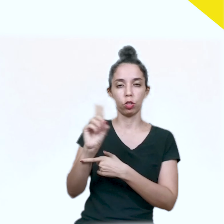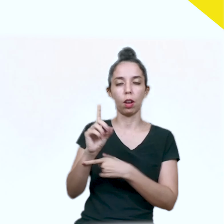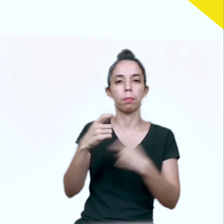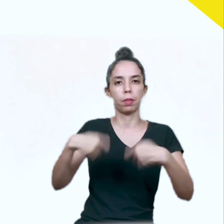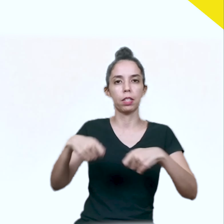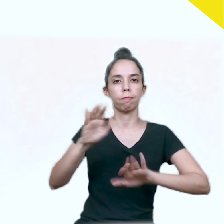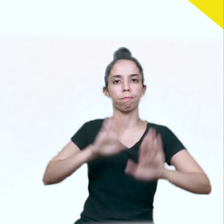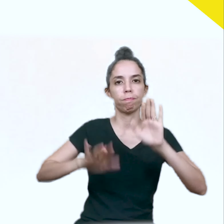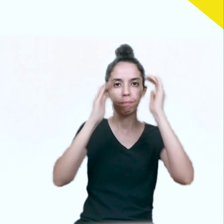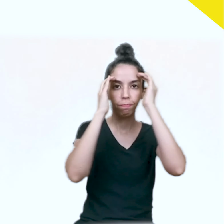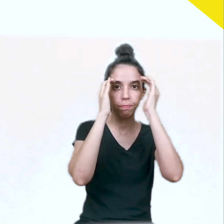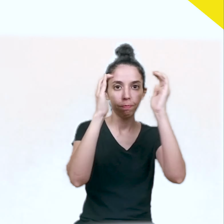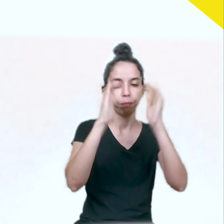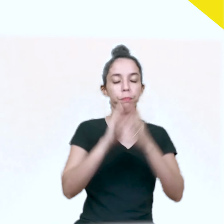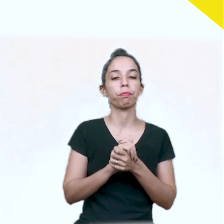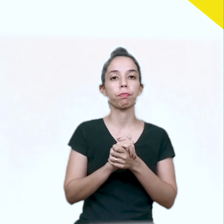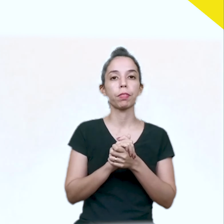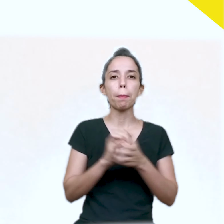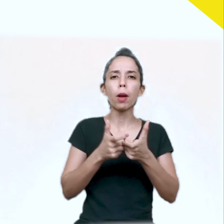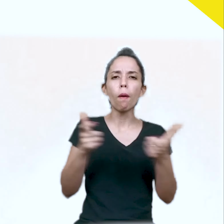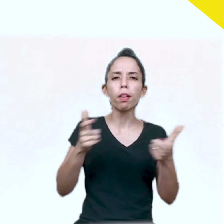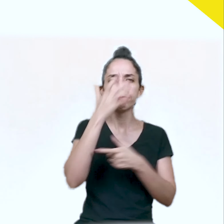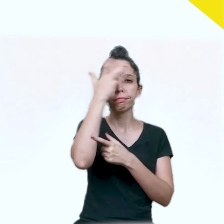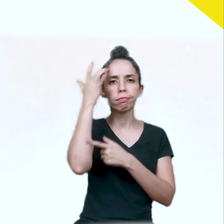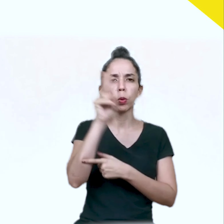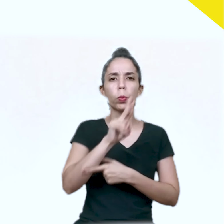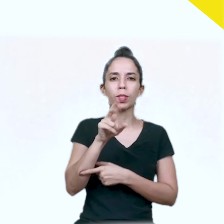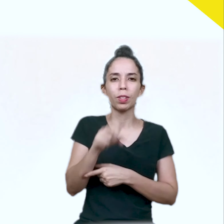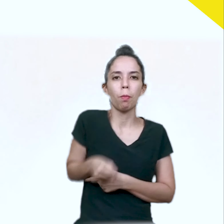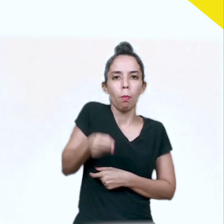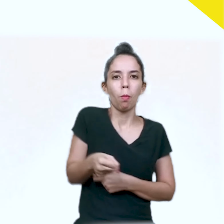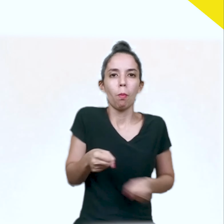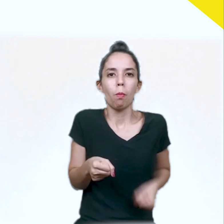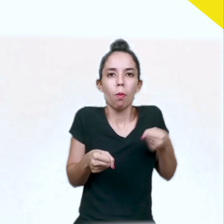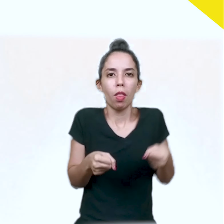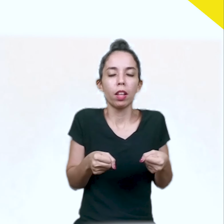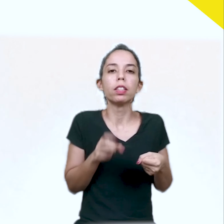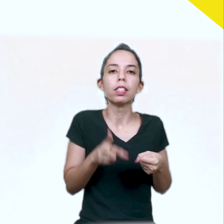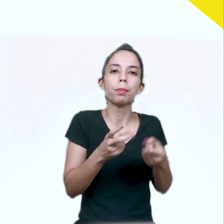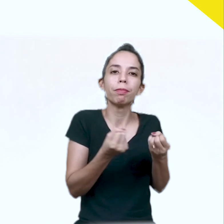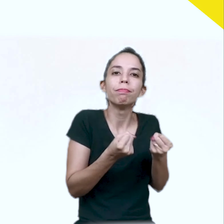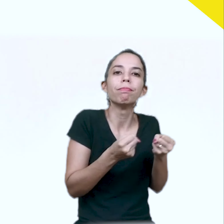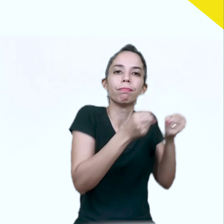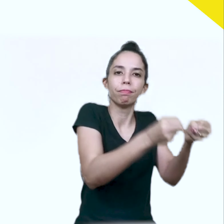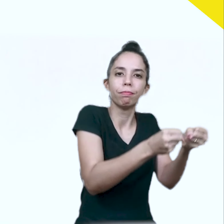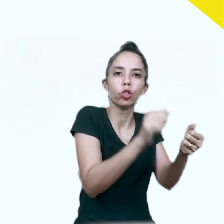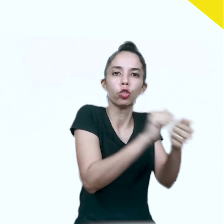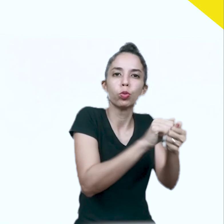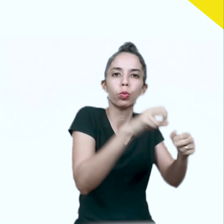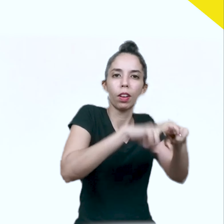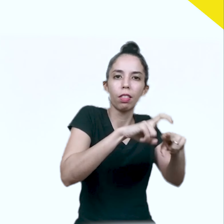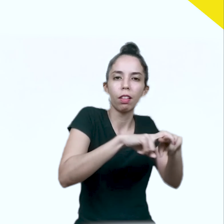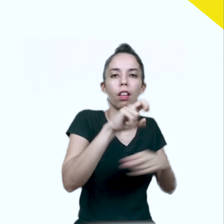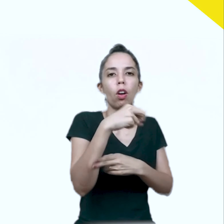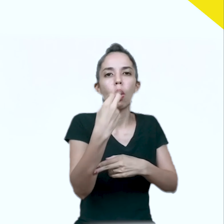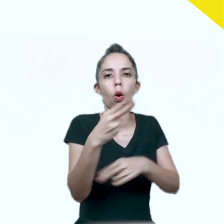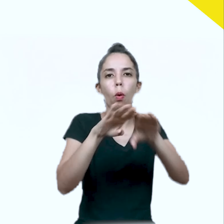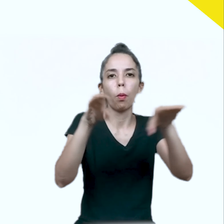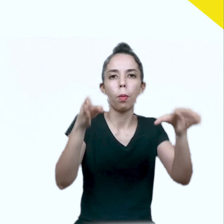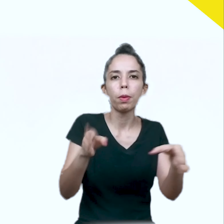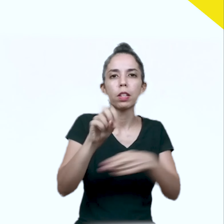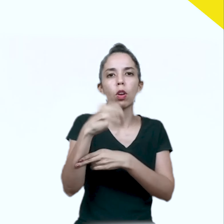colidir com as muletas Muitas pessoas que utilizam muletas quando estão sentadas Colocam as muletas ao lado da sua cadeira Ou